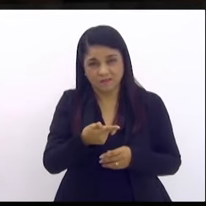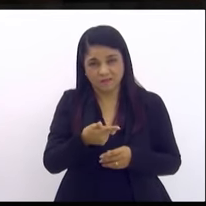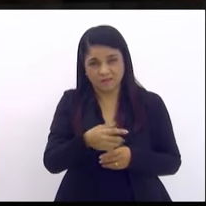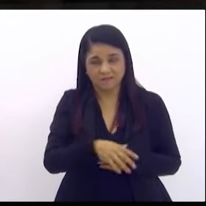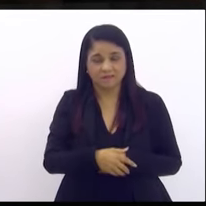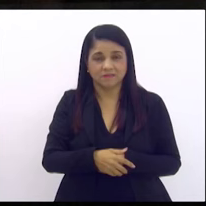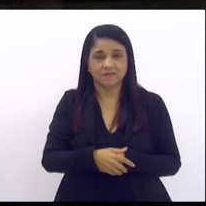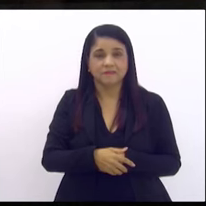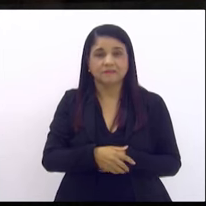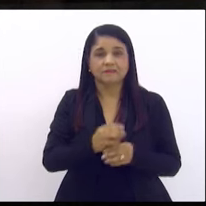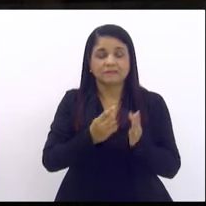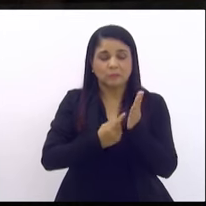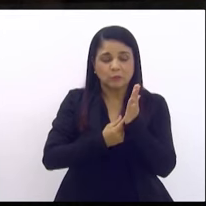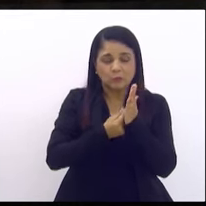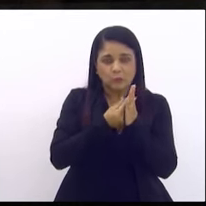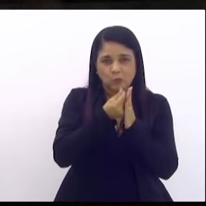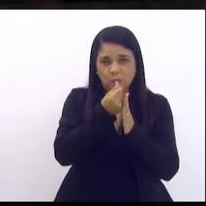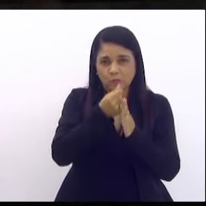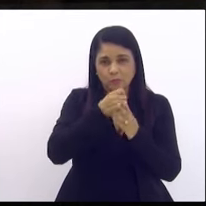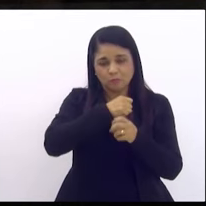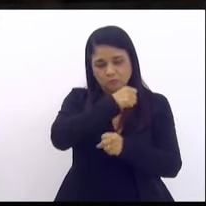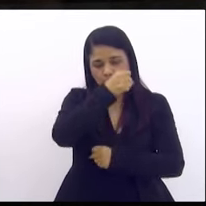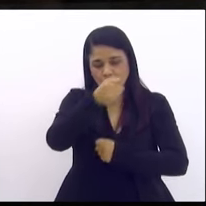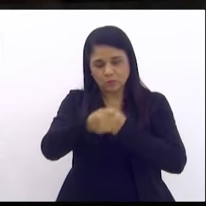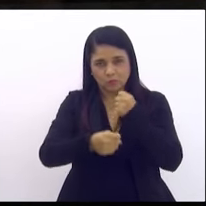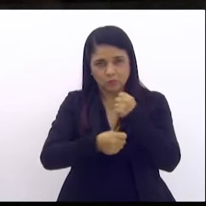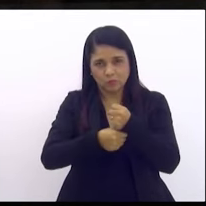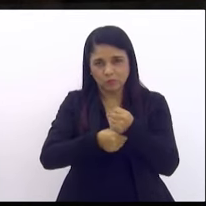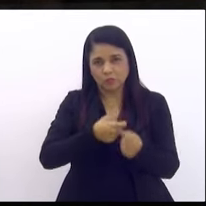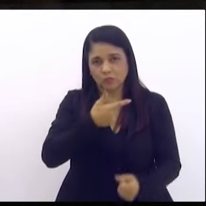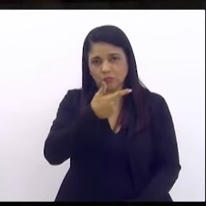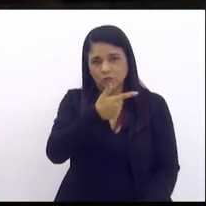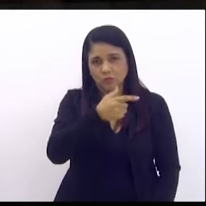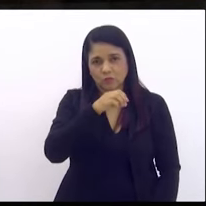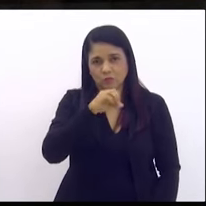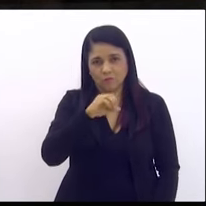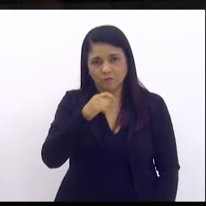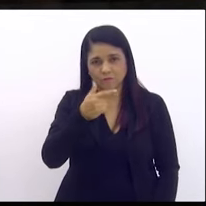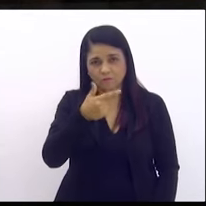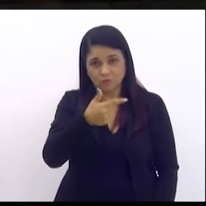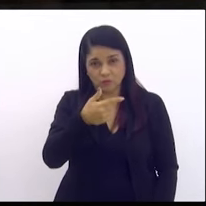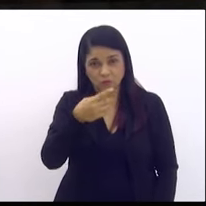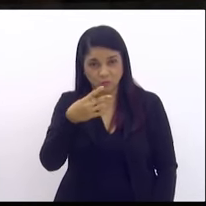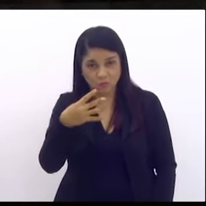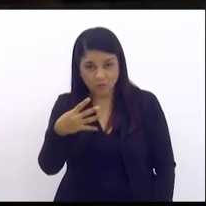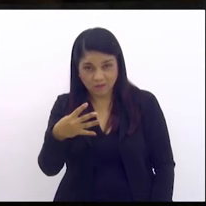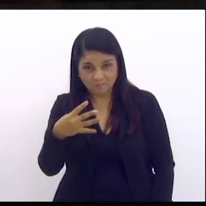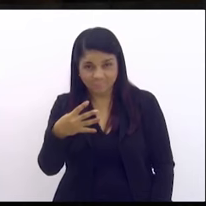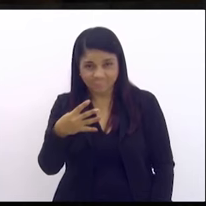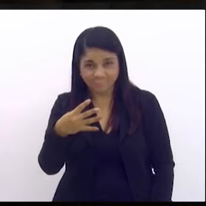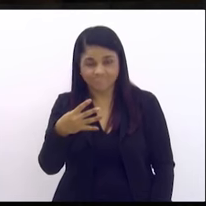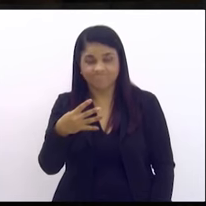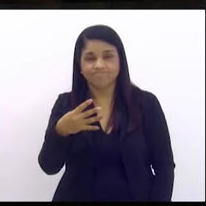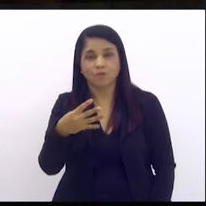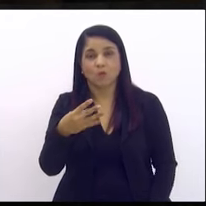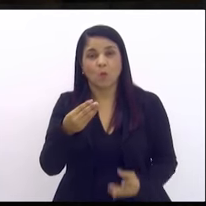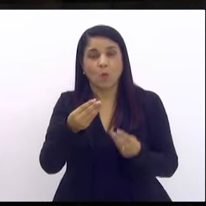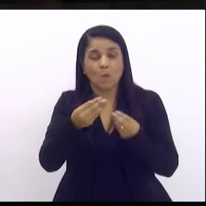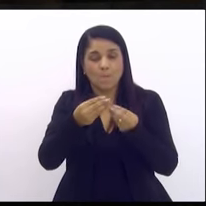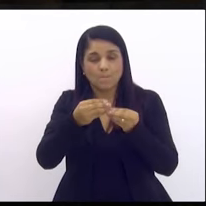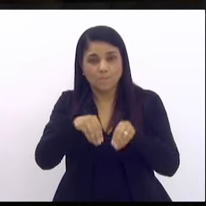porque o orçamento para 2024 prever um rombo de